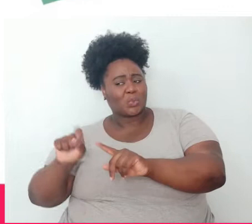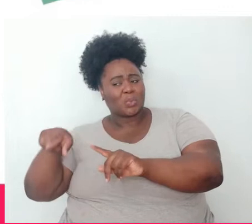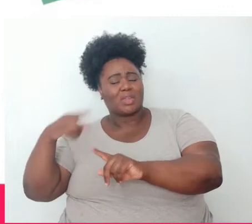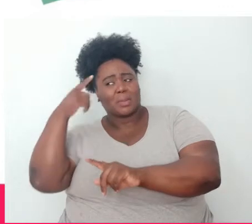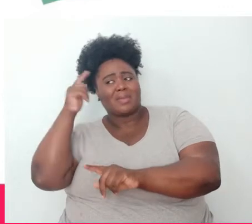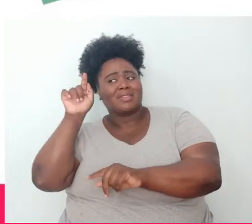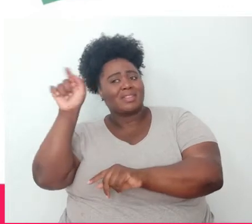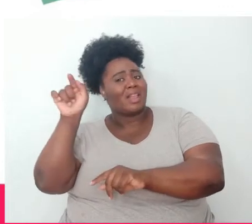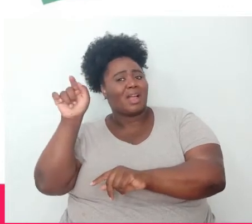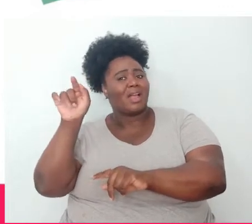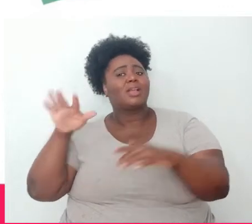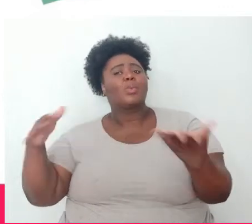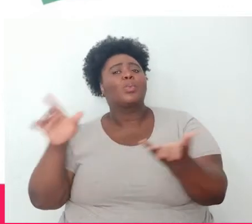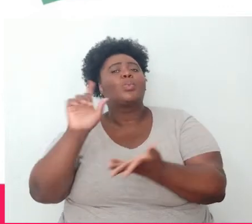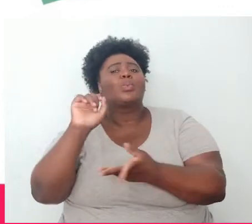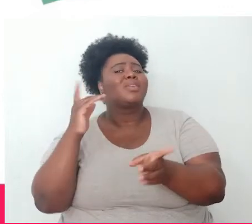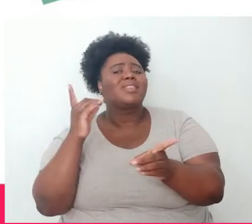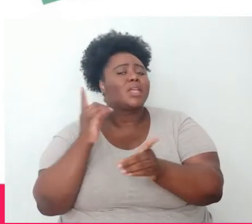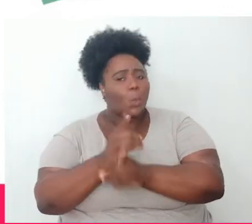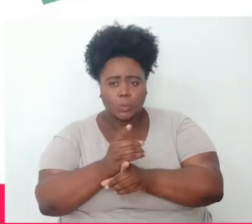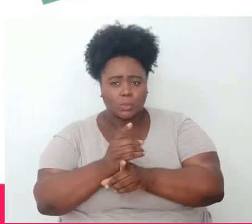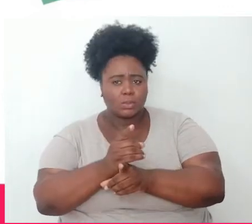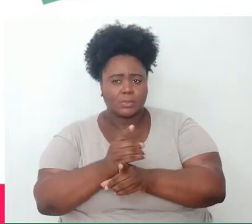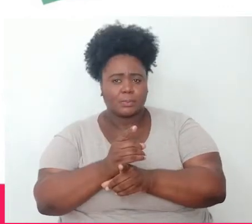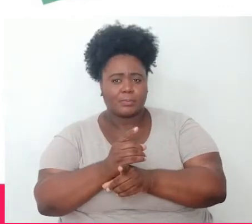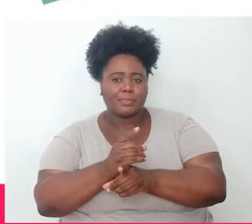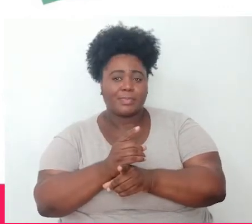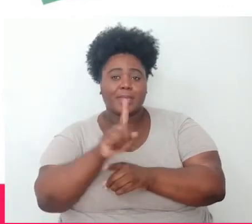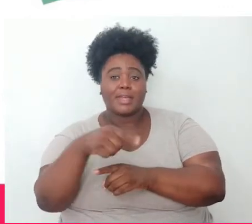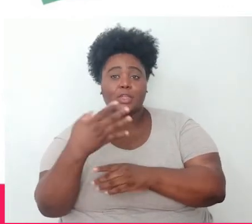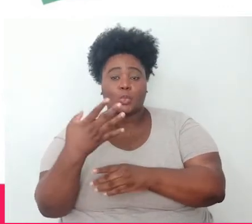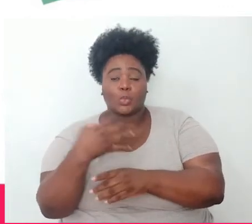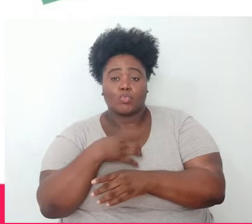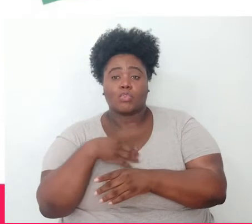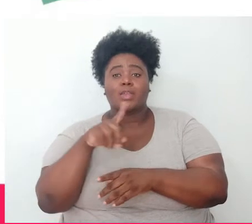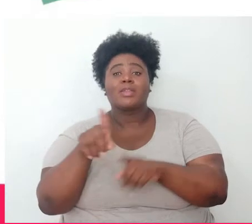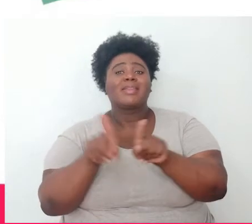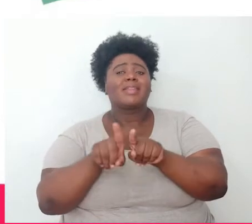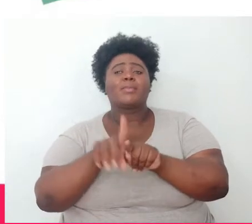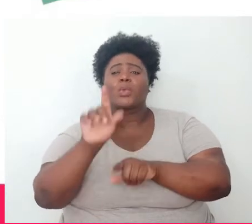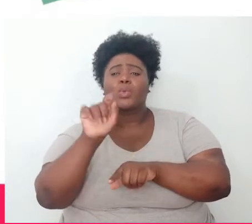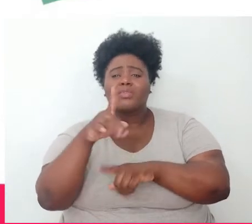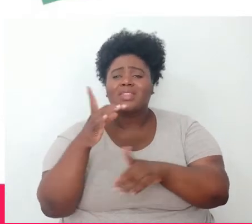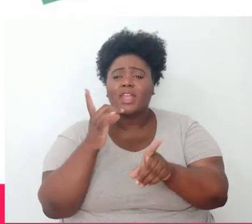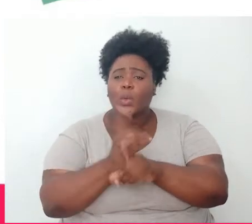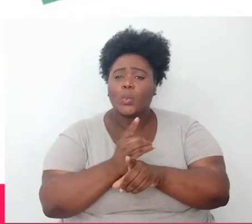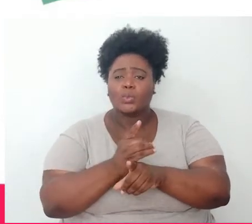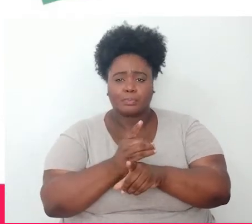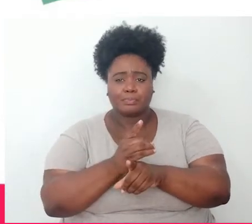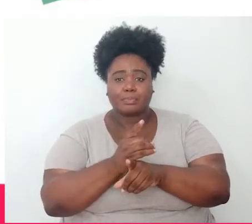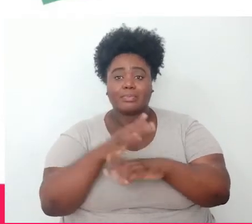de lá. O que que você encontra, né, nessas perspectivas, mas também o que você encontra como